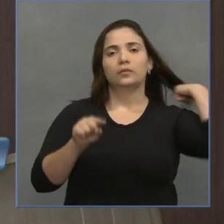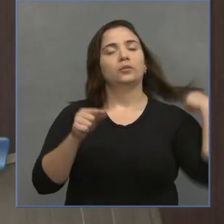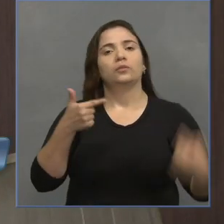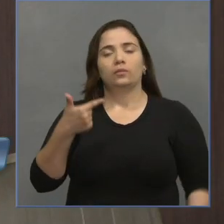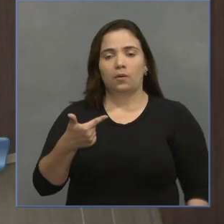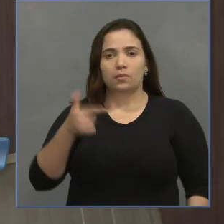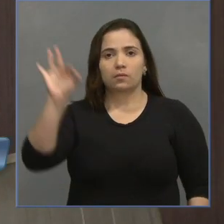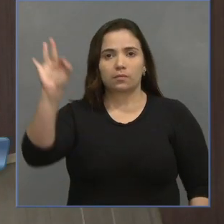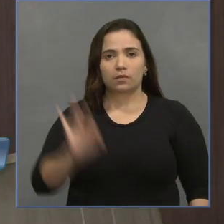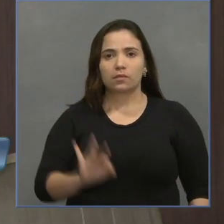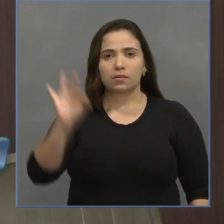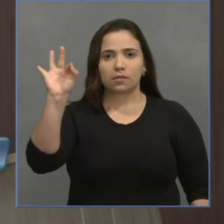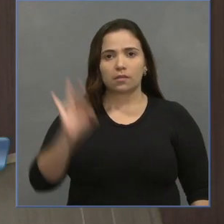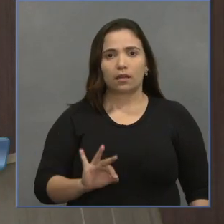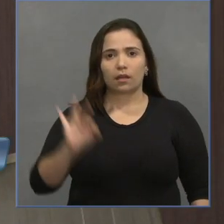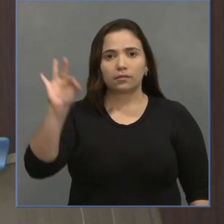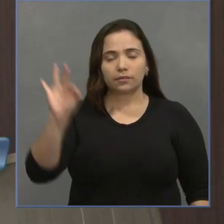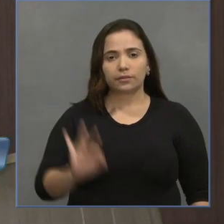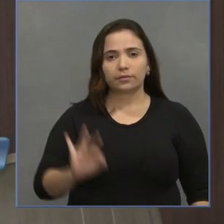11,2%